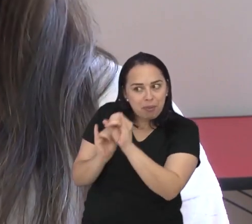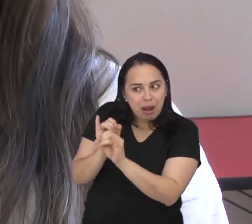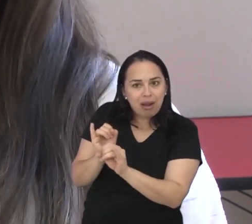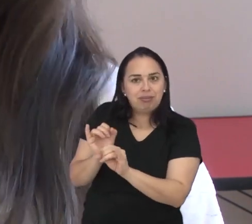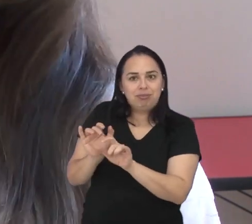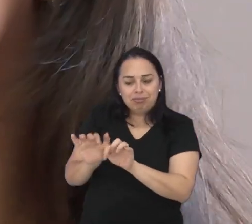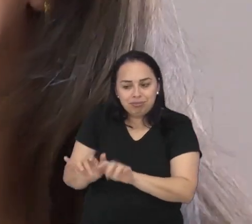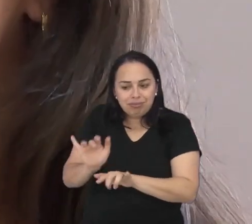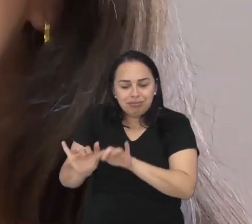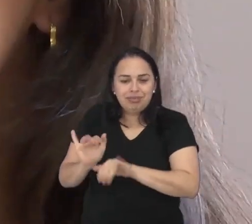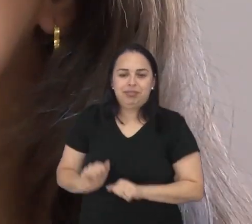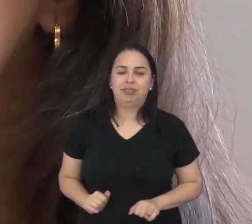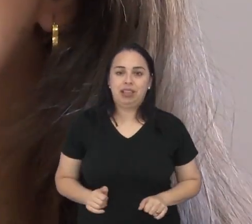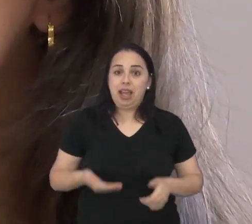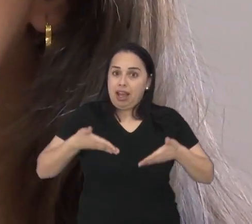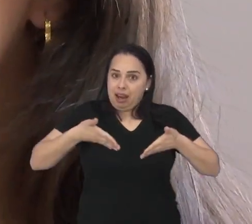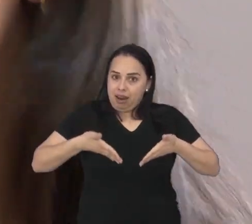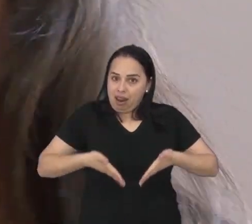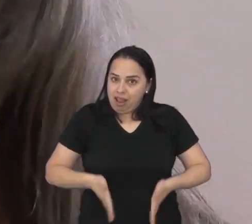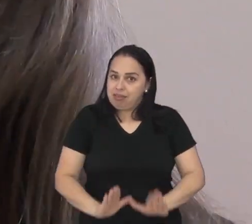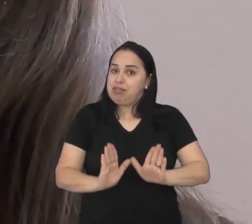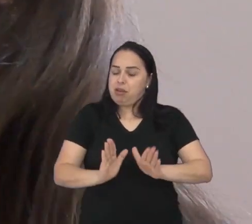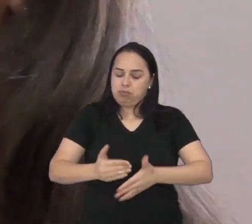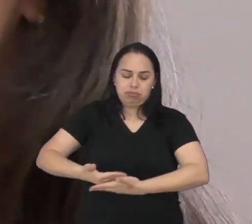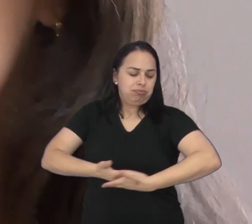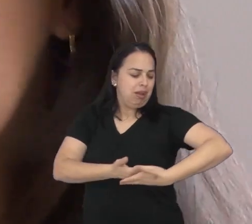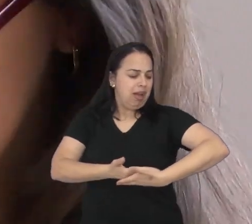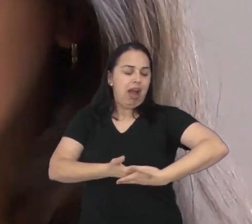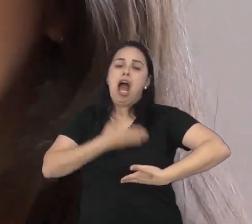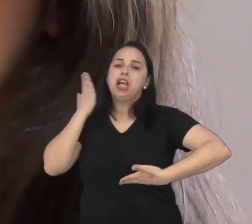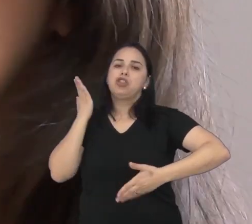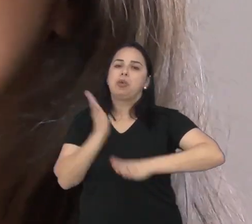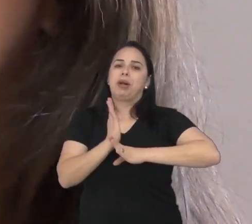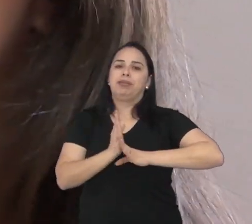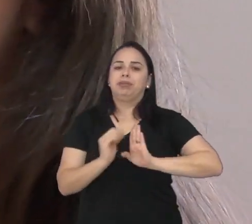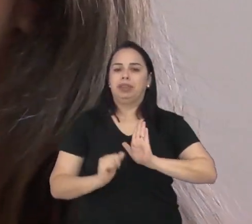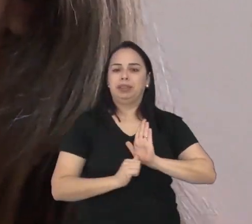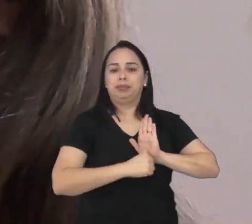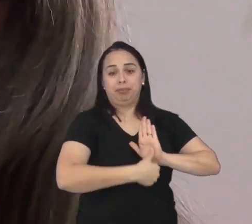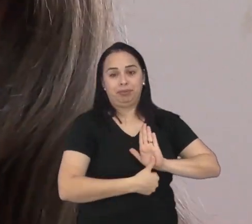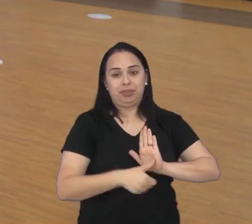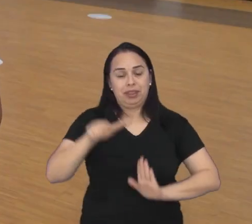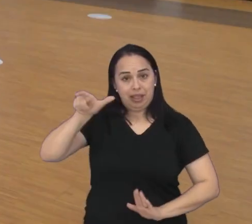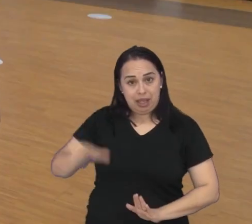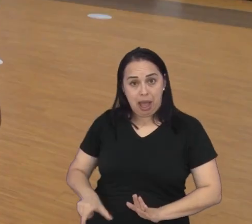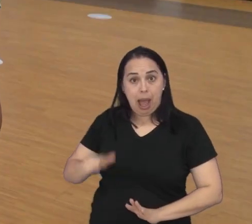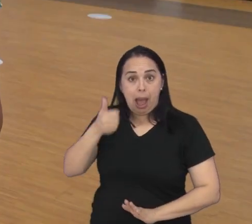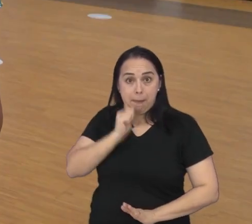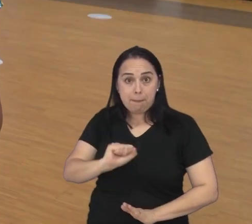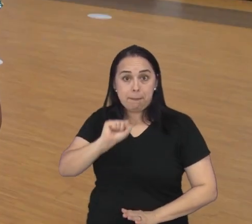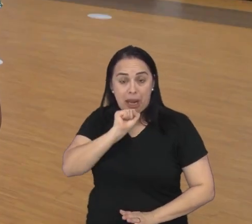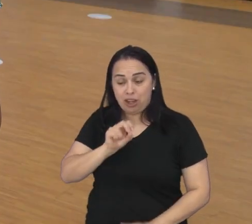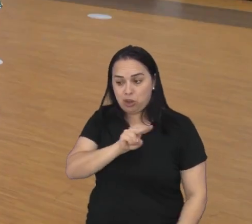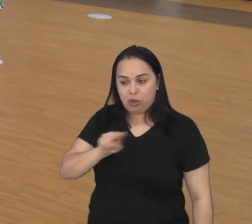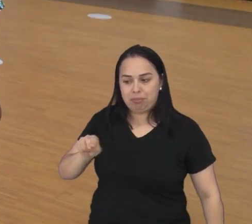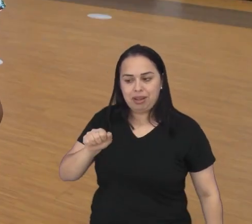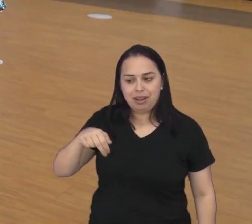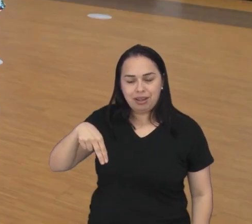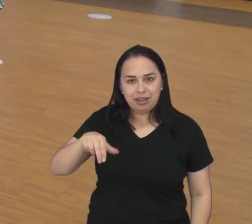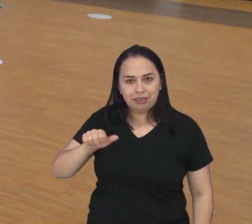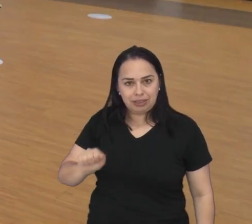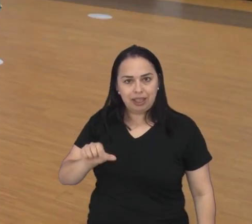informática. Logo que nasceu, a Letícia foi diagnosticada com síndrome de Down. A Ana Cláudia, mãe